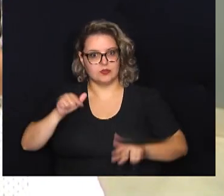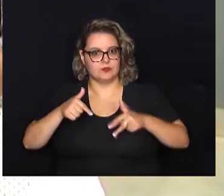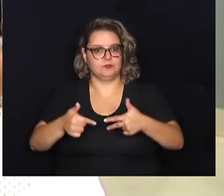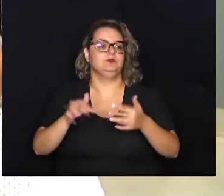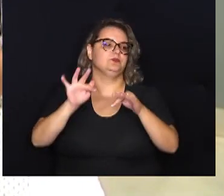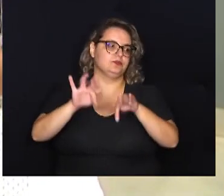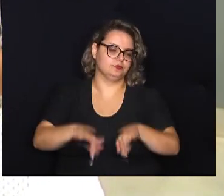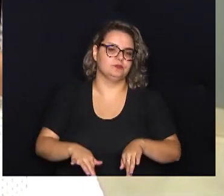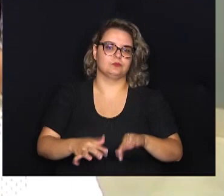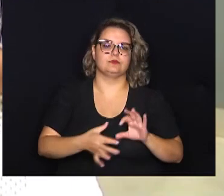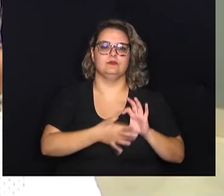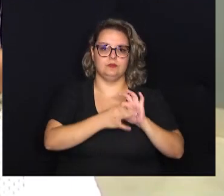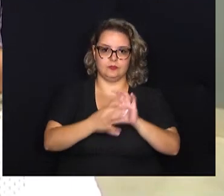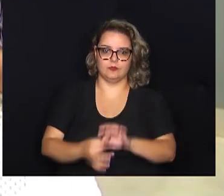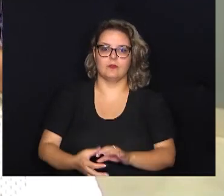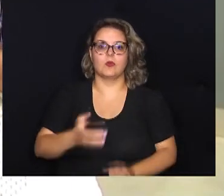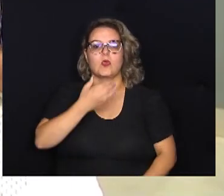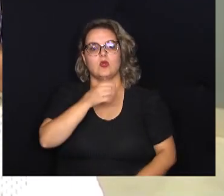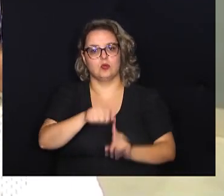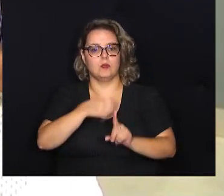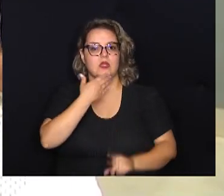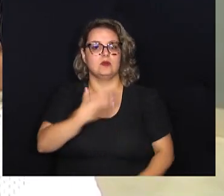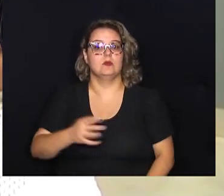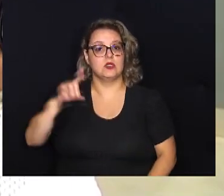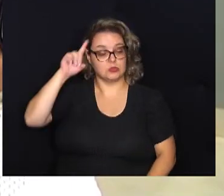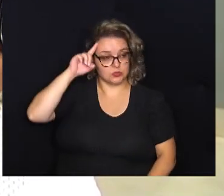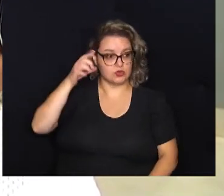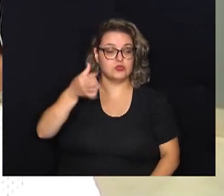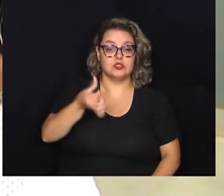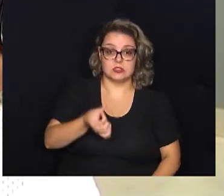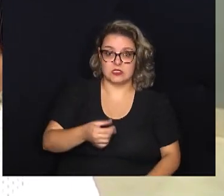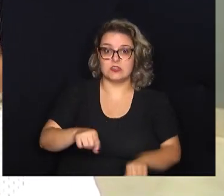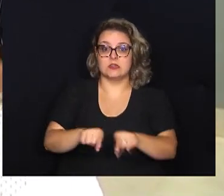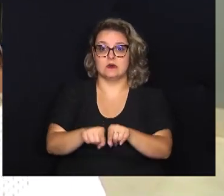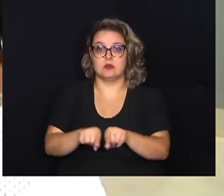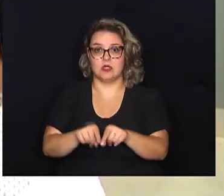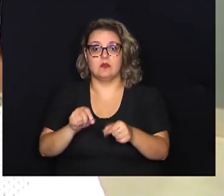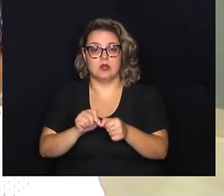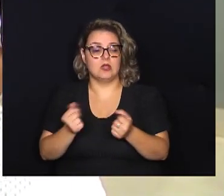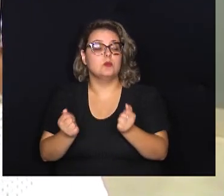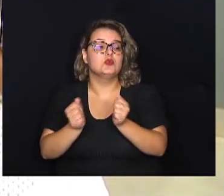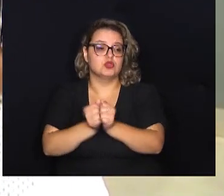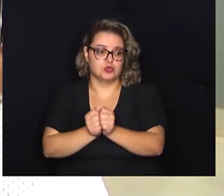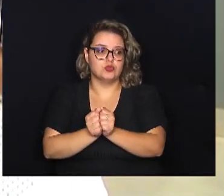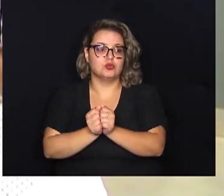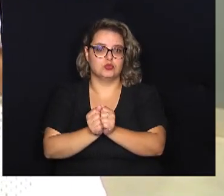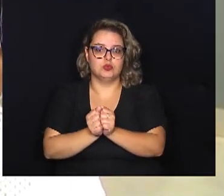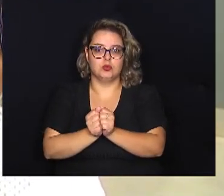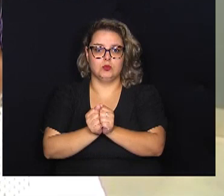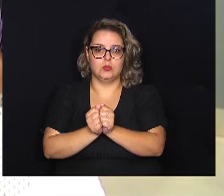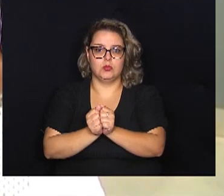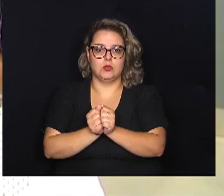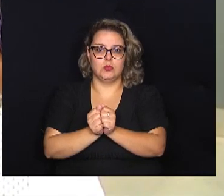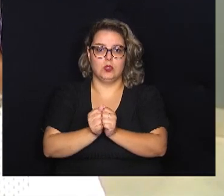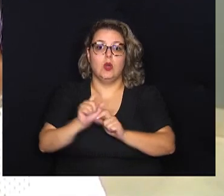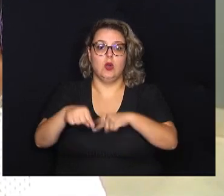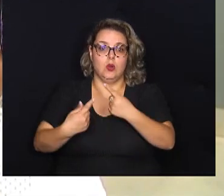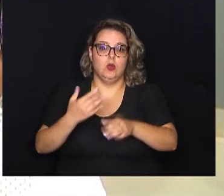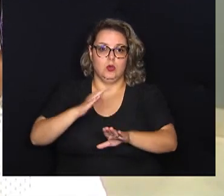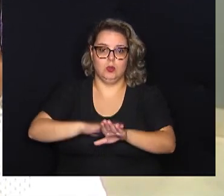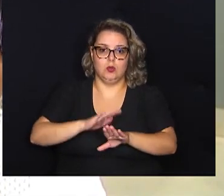5 de dezembro, mas no dia 6 também faremos em conjunto aqui outra